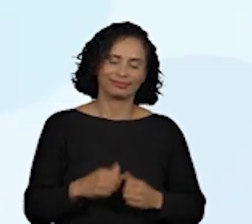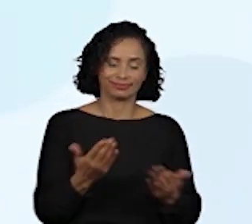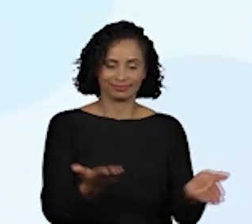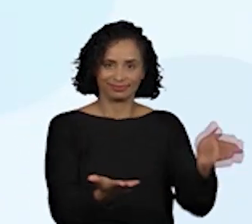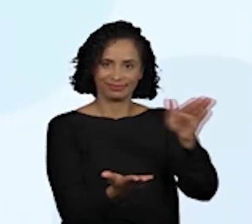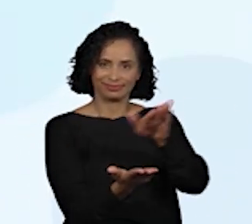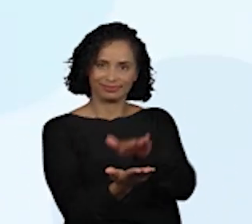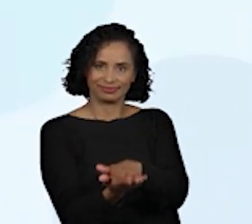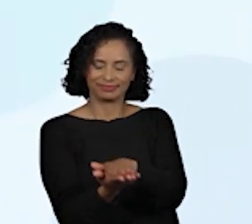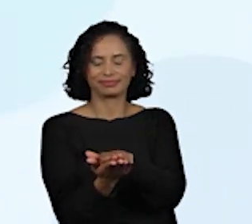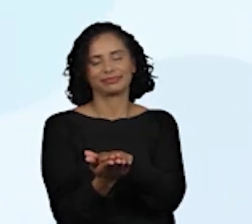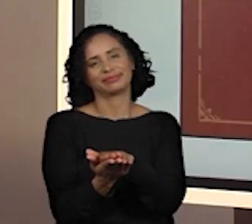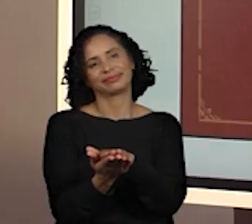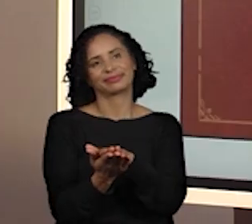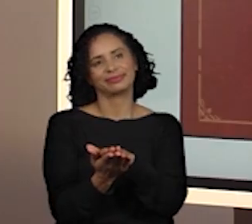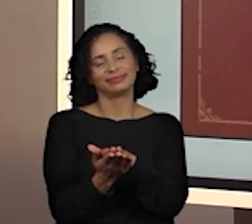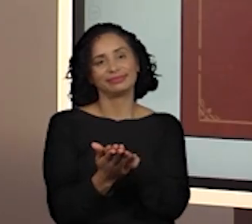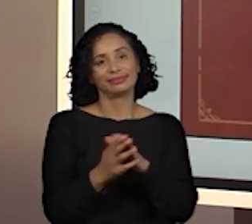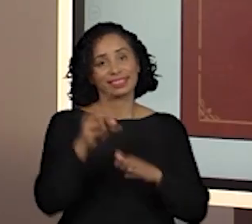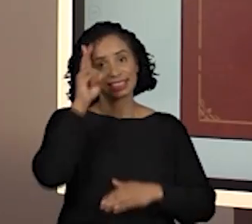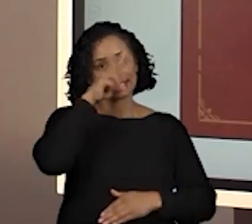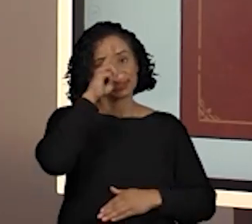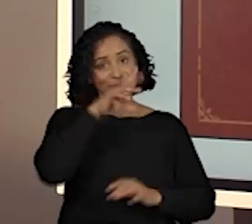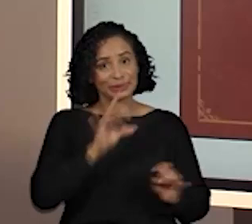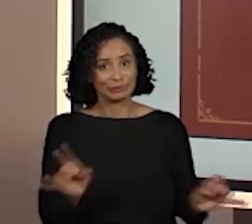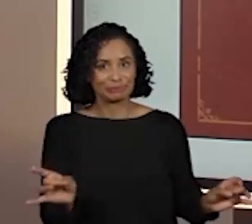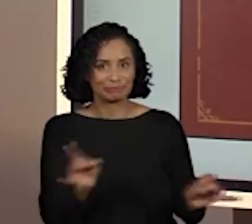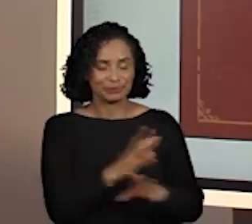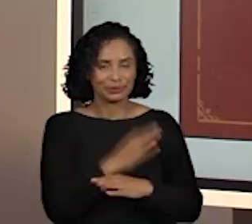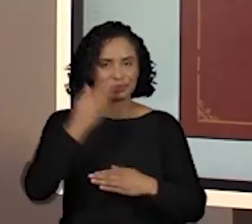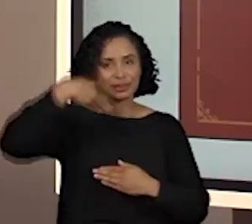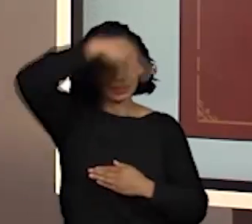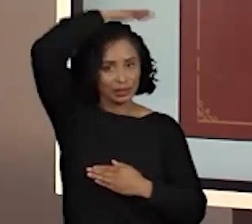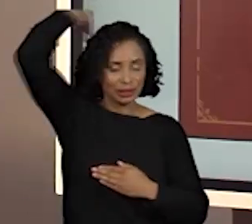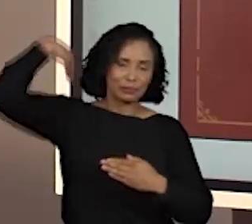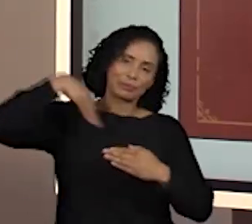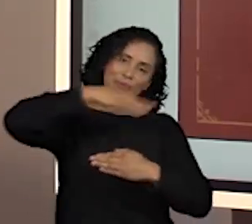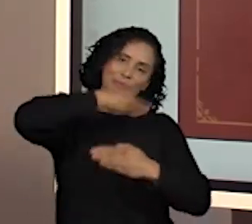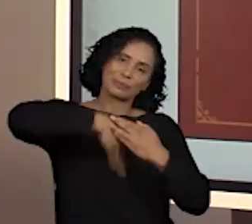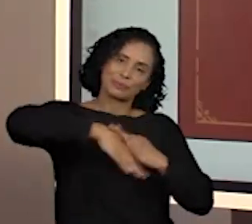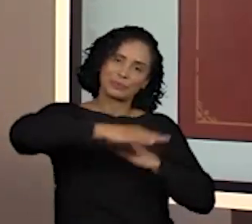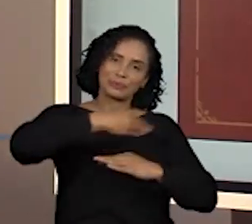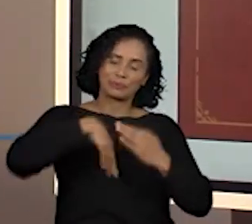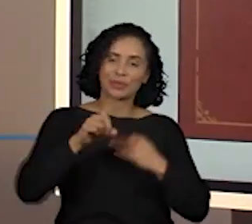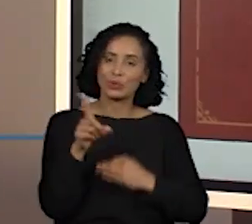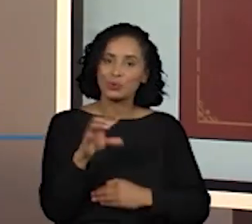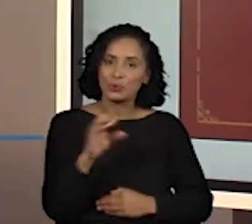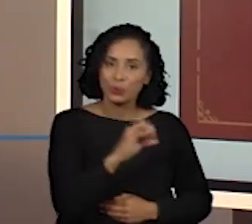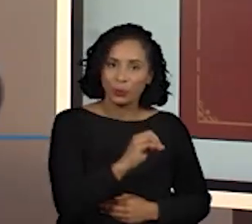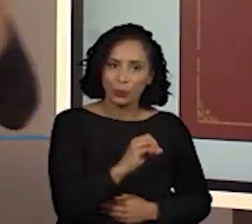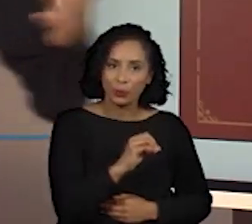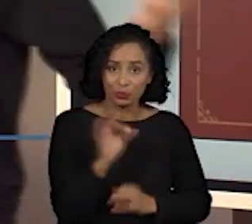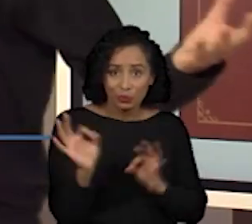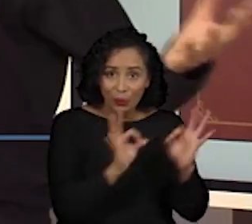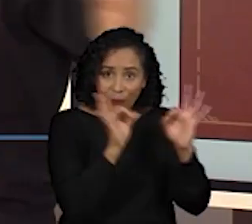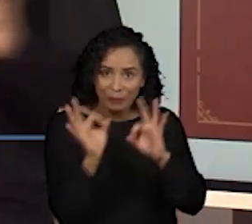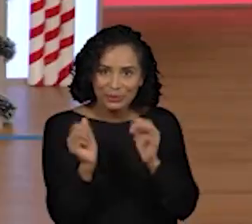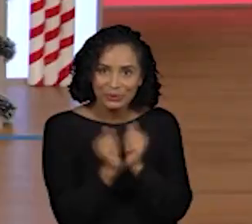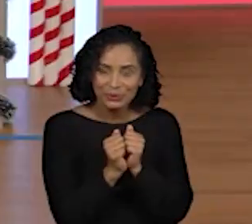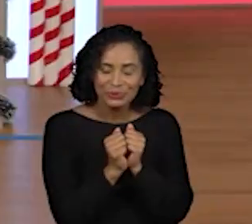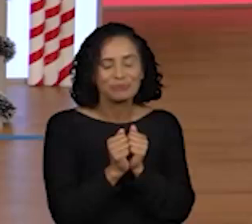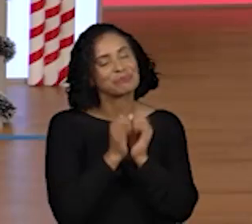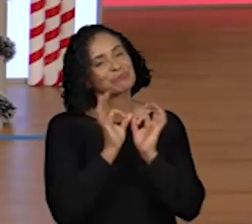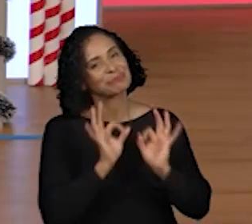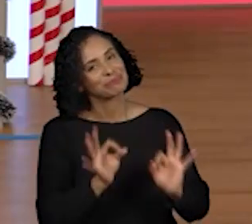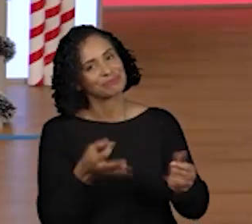livro, nessa história que se encerra, a múmia do zoológico. Acompanhou comigo este mistério? Pois